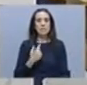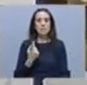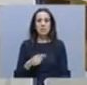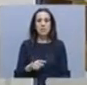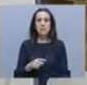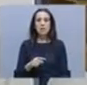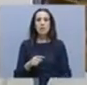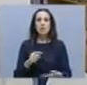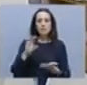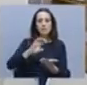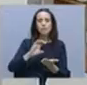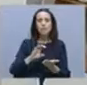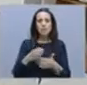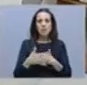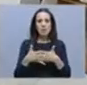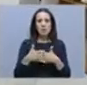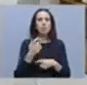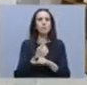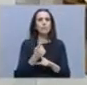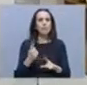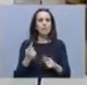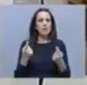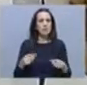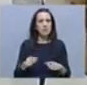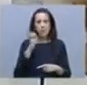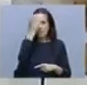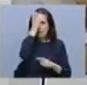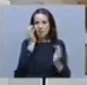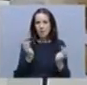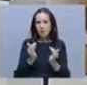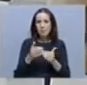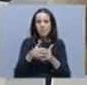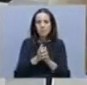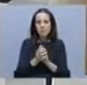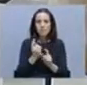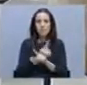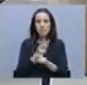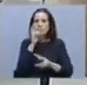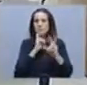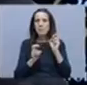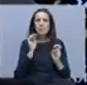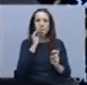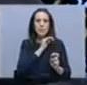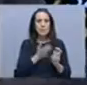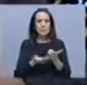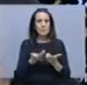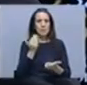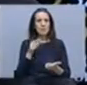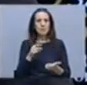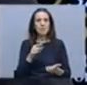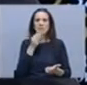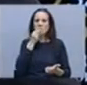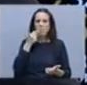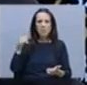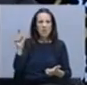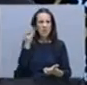a laranja. Porquê? O que é que nós vamos ter aqui? Vamos ter um cabrito com aromas cítricos, um cabrito muito mais fresco, aquele sabor que muita gente não